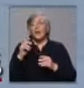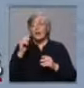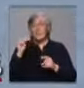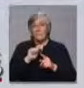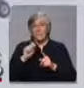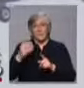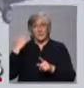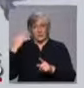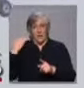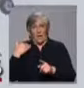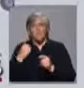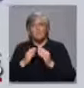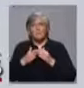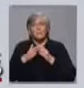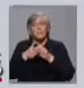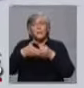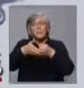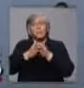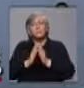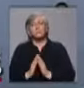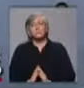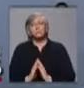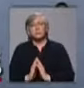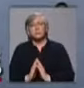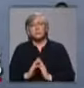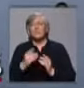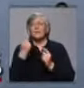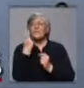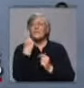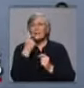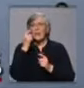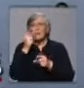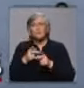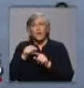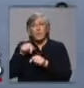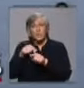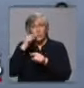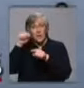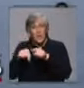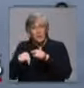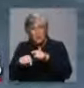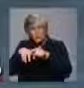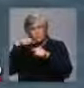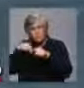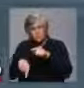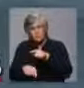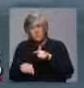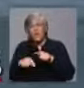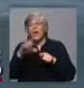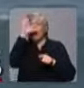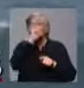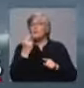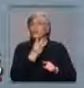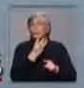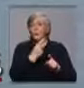casa ninguém entende a razão pela qual não é possível ir buscar o corpo de Francisco, pela qual os governos dos dois países não